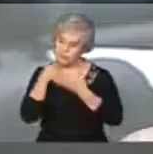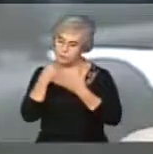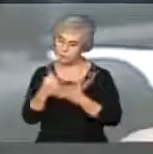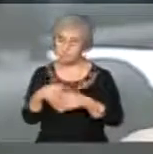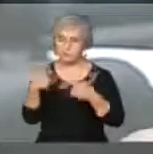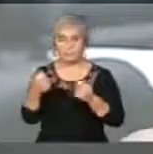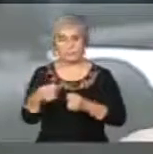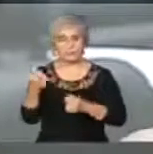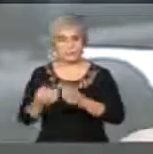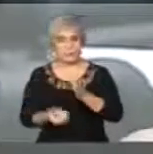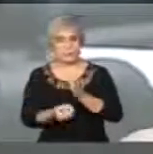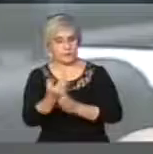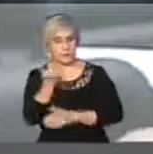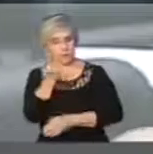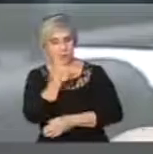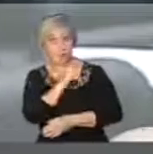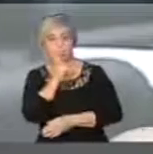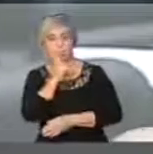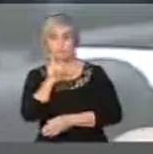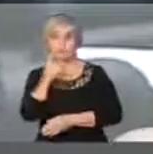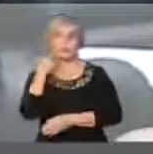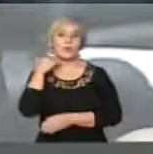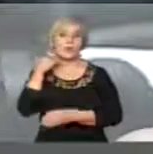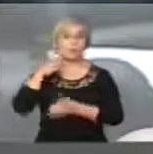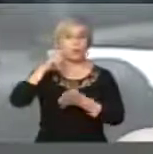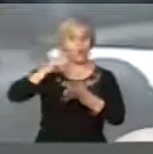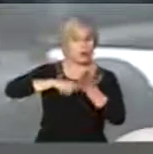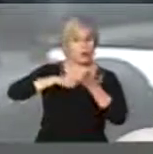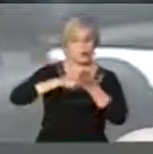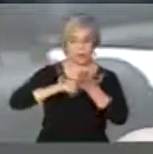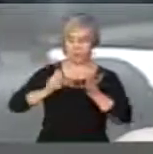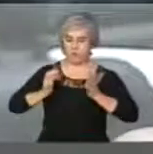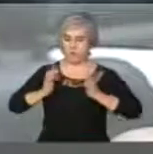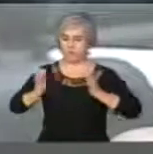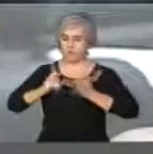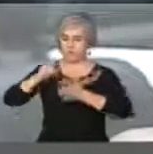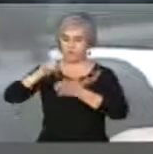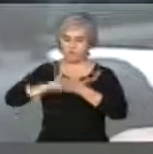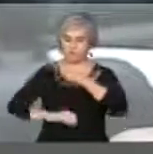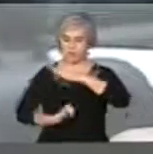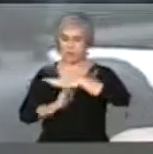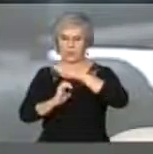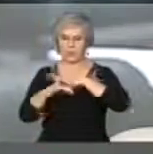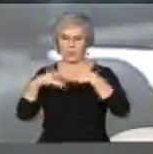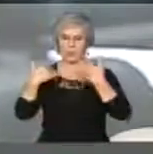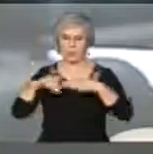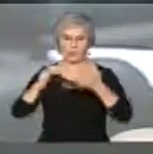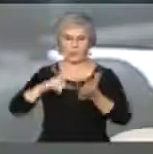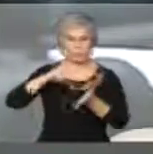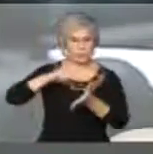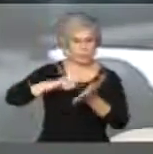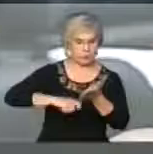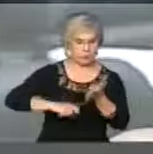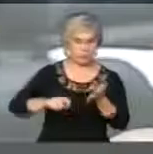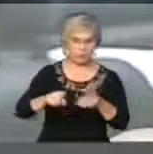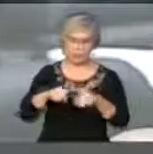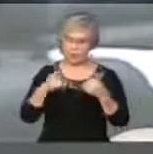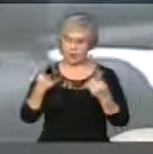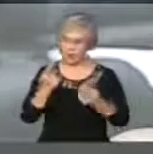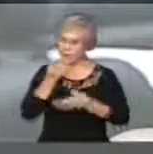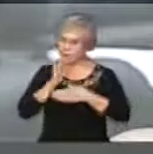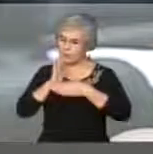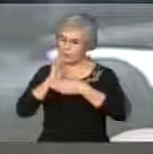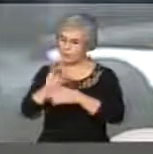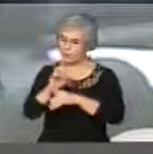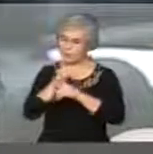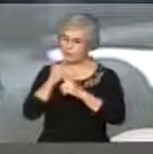criar mecanismos para taxar os bancos, os grandes empresários, e não retirar um benefício social tão importante